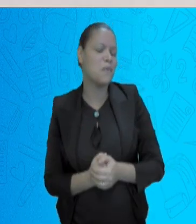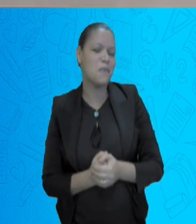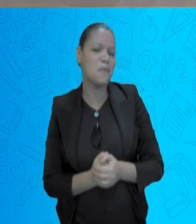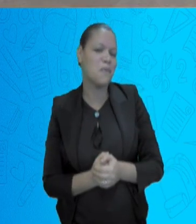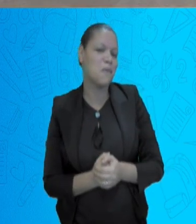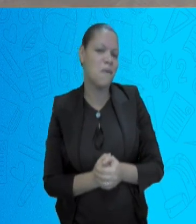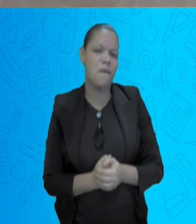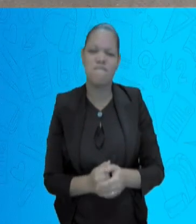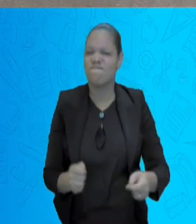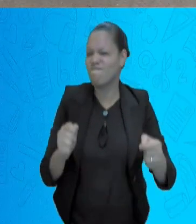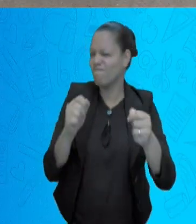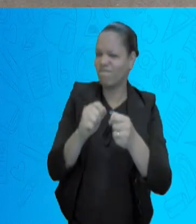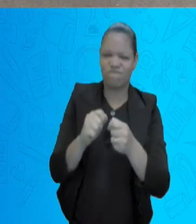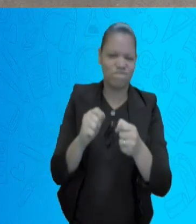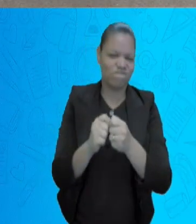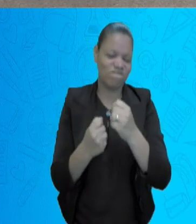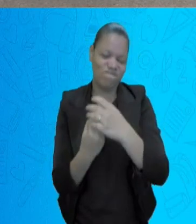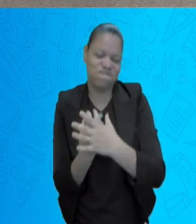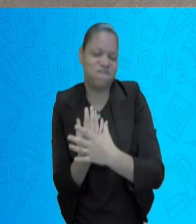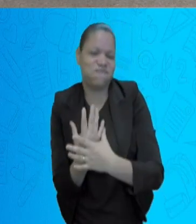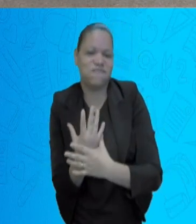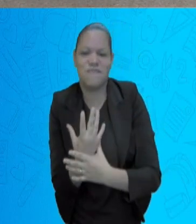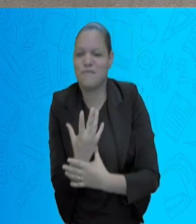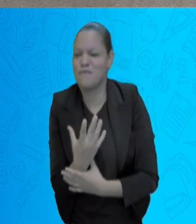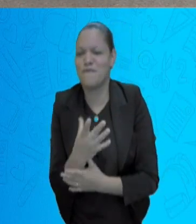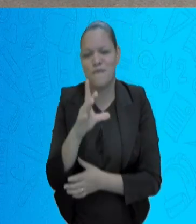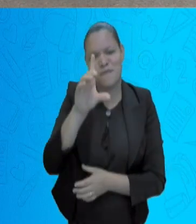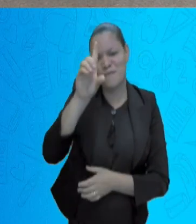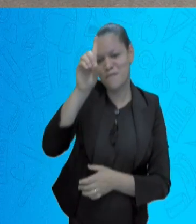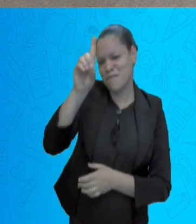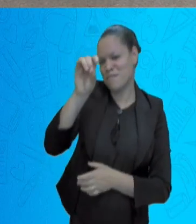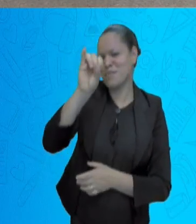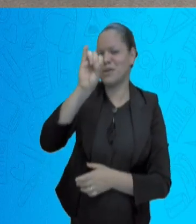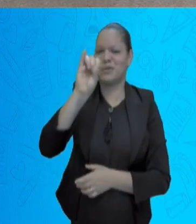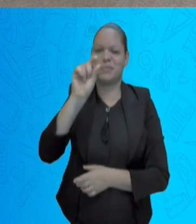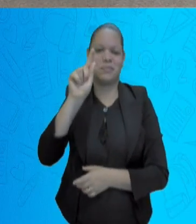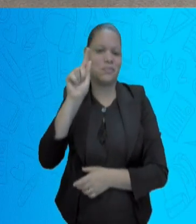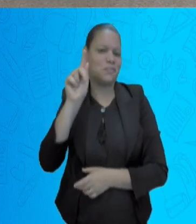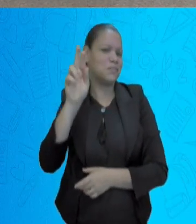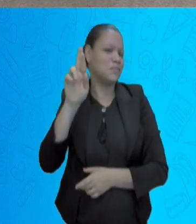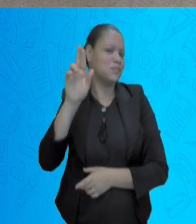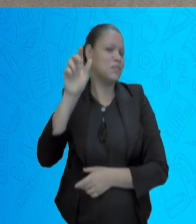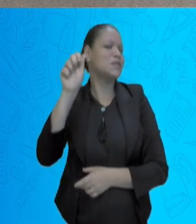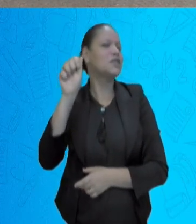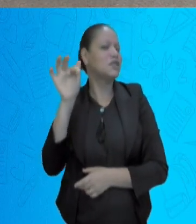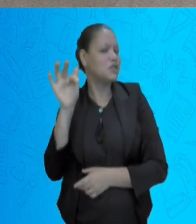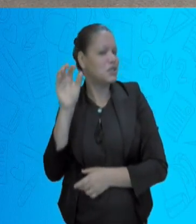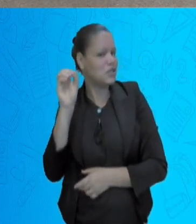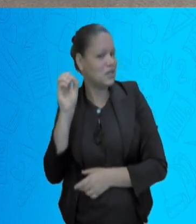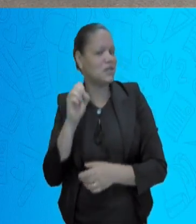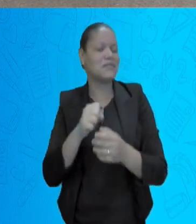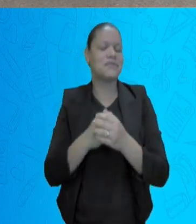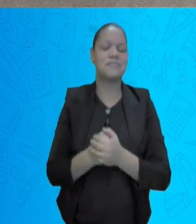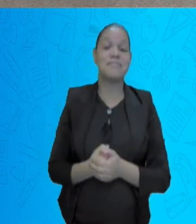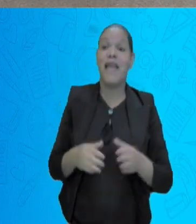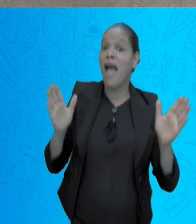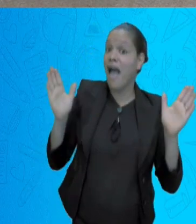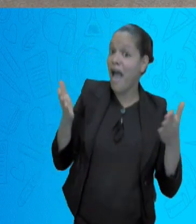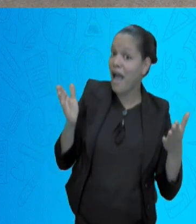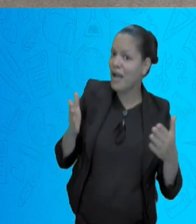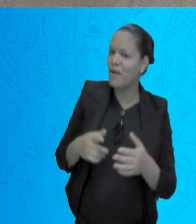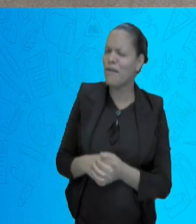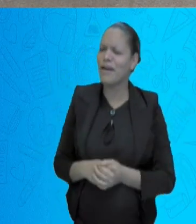é pronunciado, ele não é considerado dígrafo. E vamos para o nosso último assunto, que é o